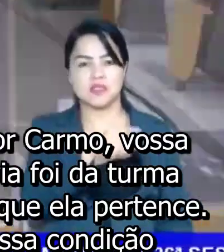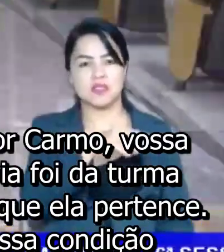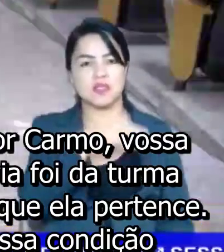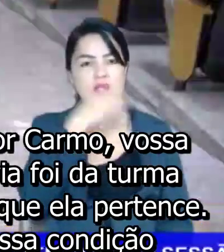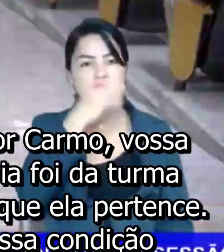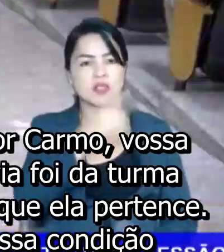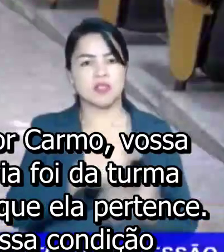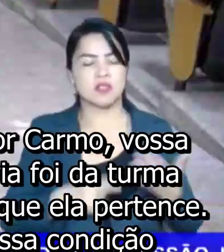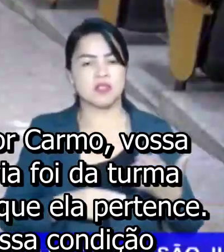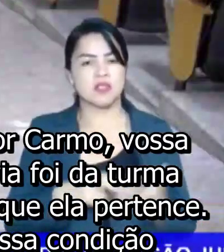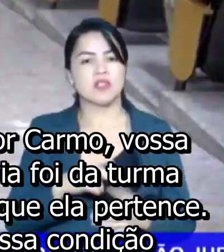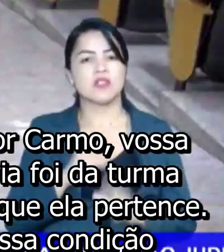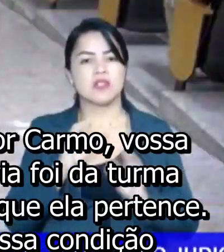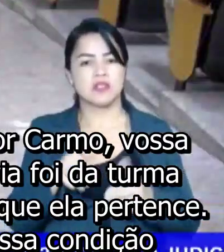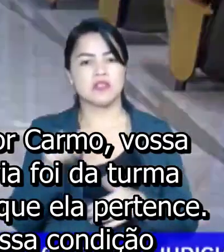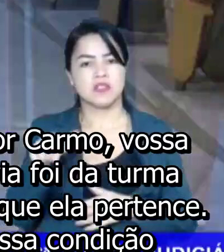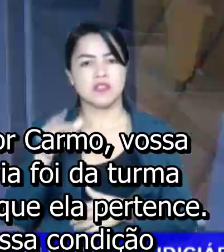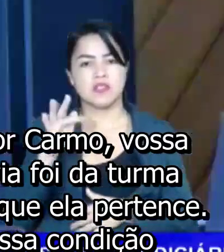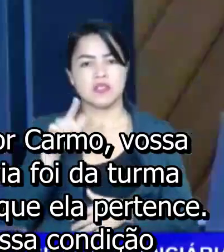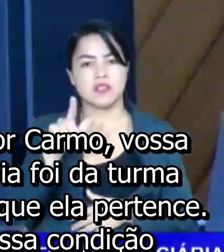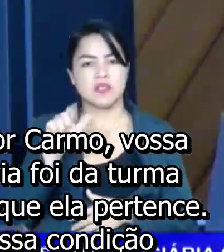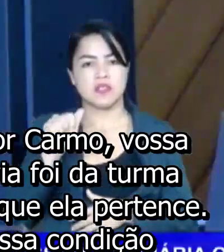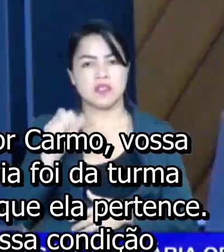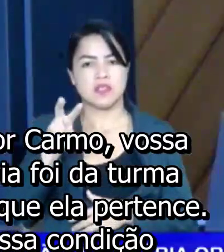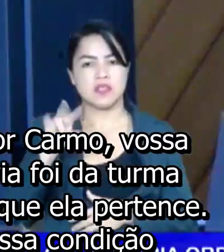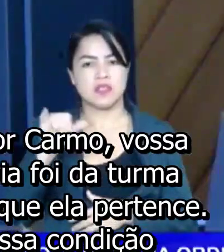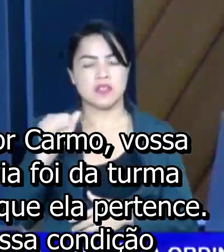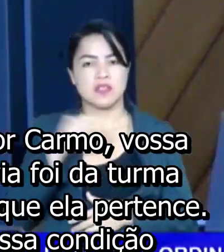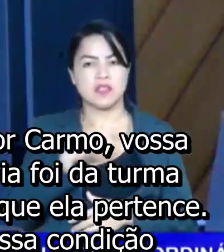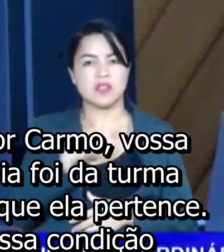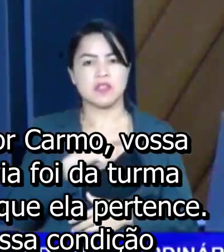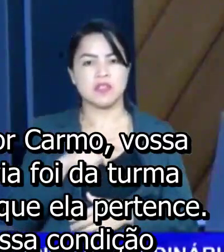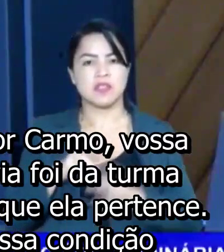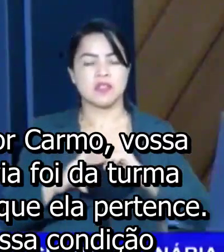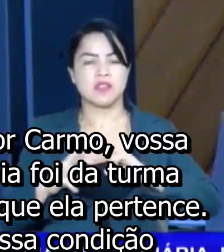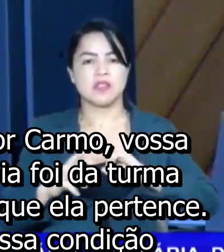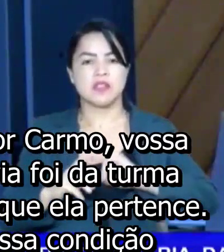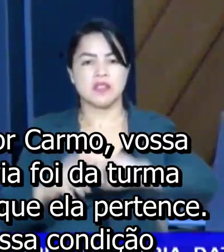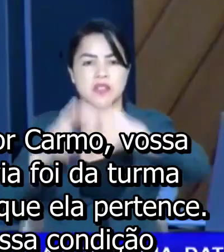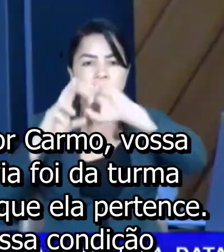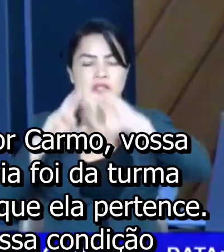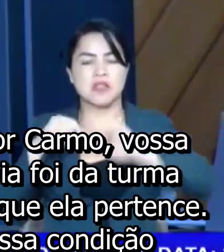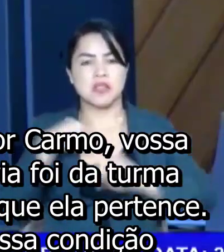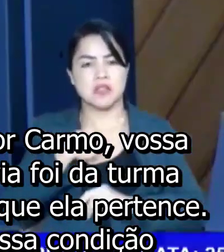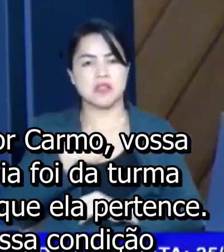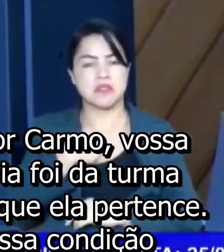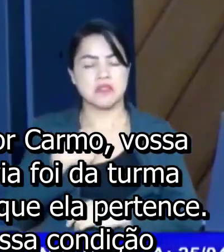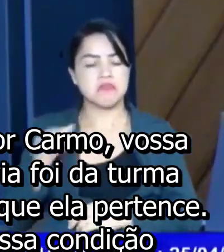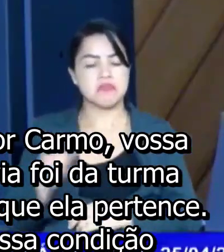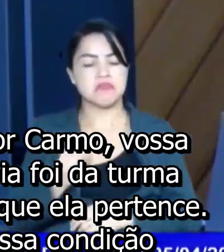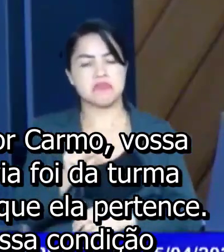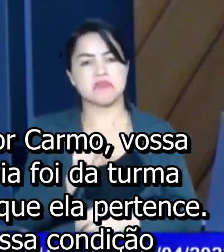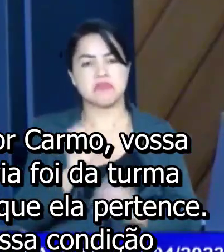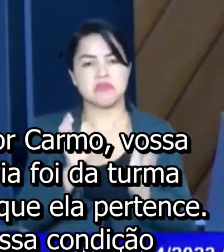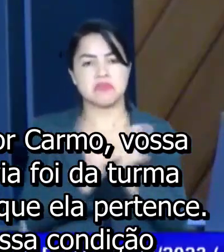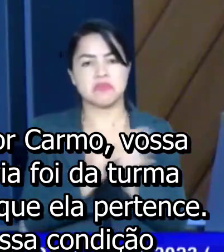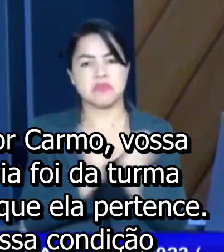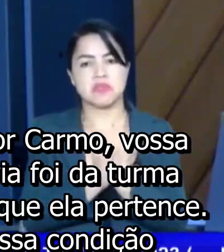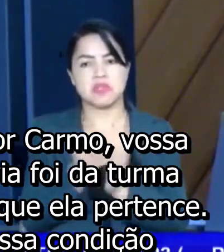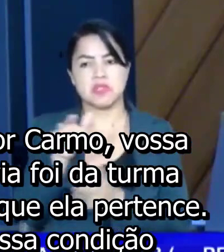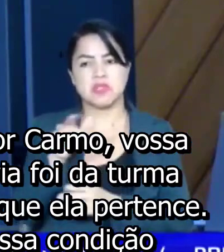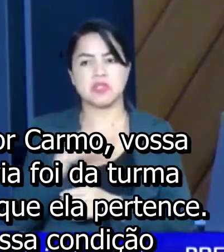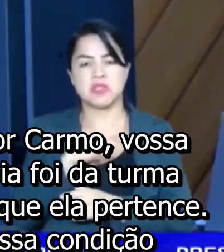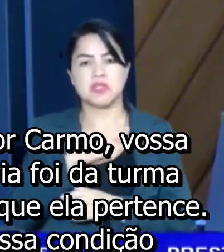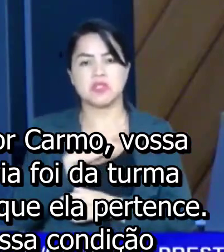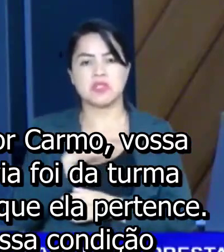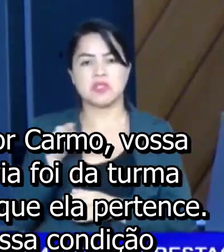palavra. Inclusive, Excelência, a Flávia foi representante da turma durante em o sua tempo mesa, em que eu desembargador estive Carmo dando Antônio. aula para a turma Desembargador, a que